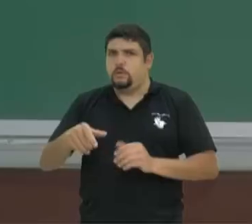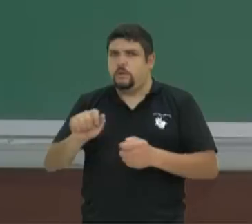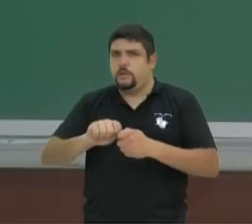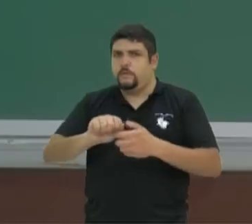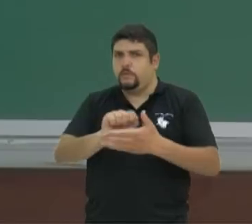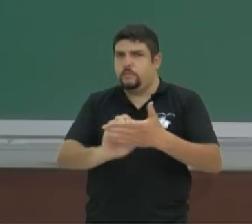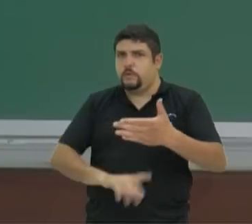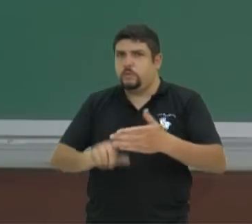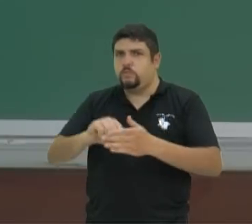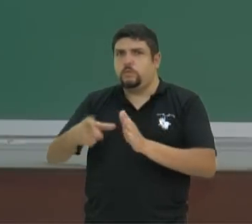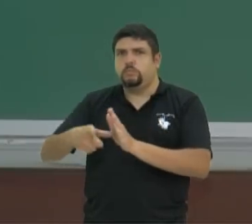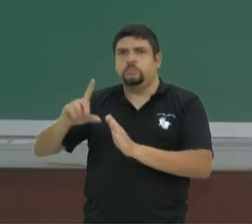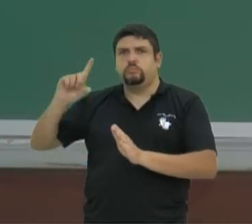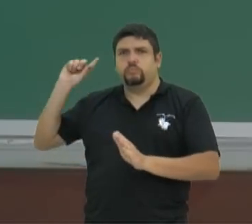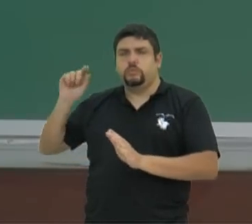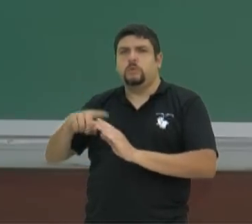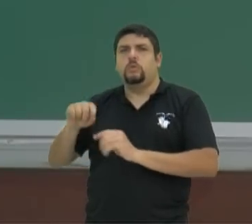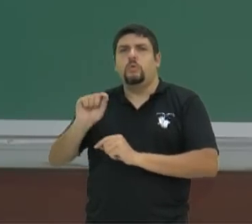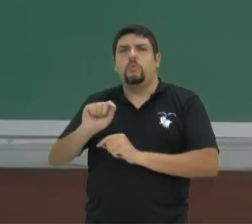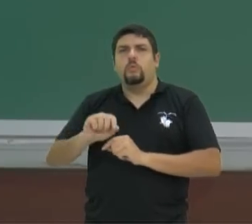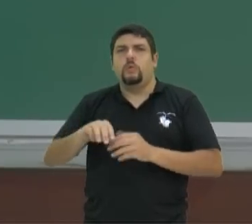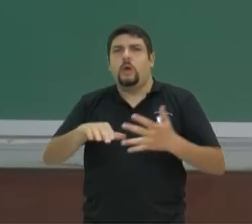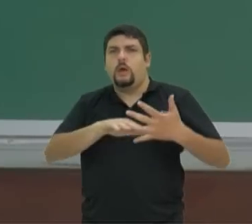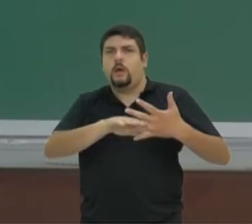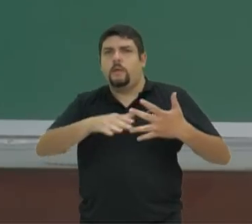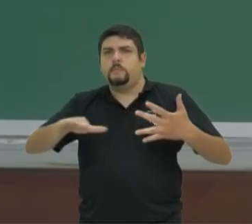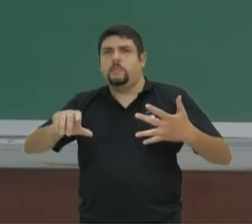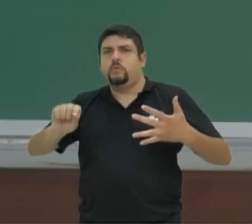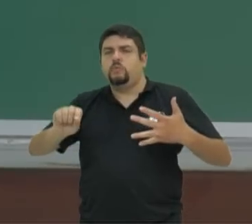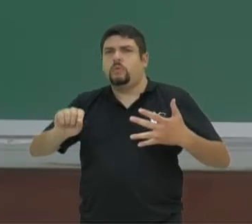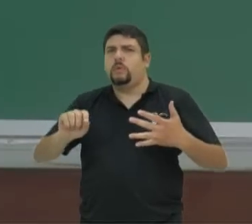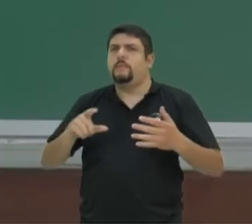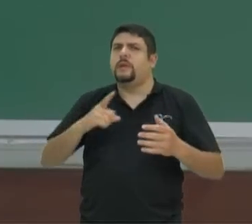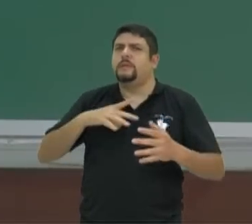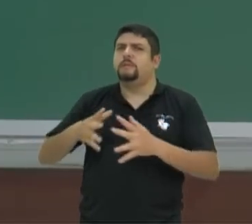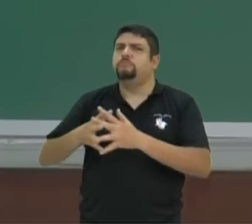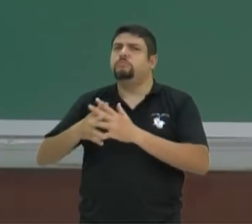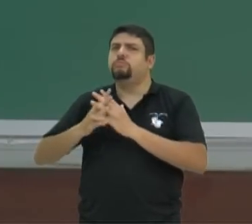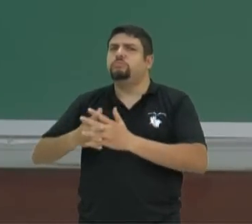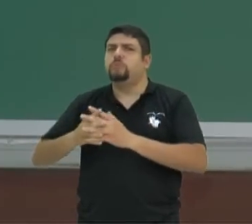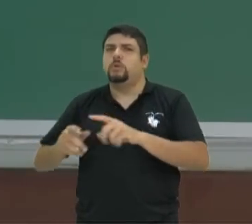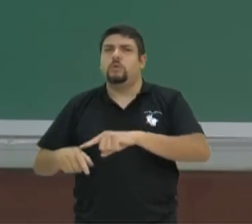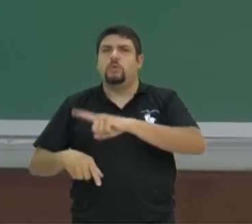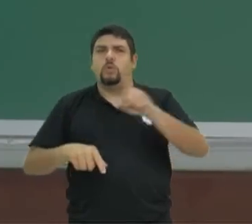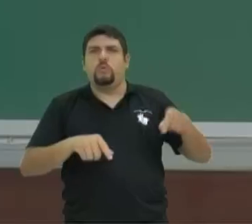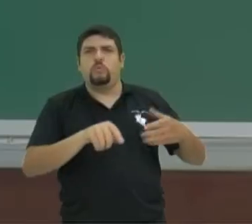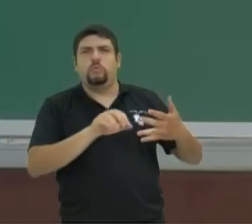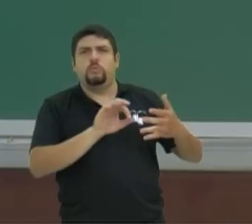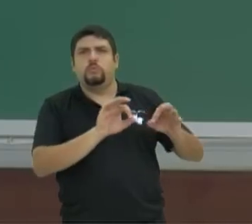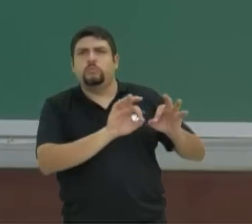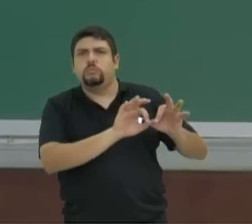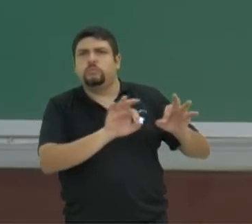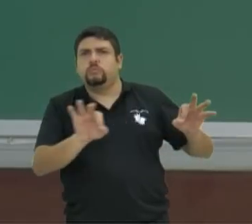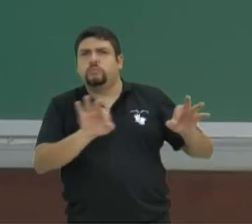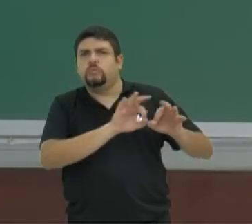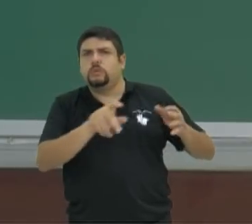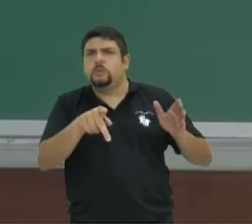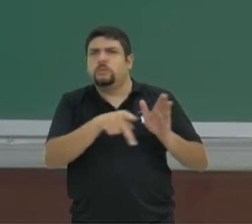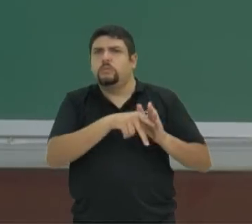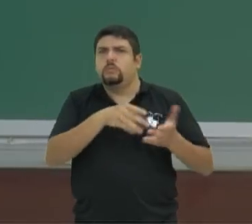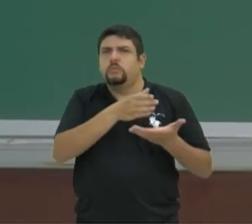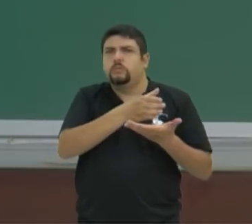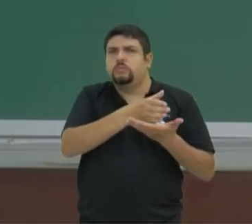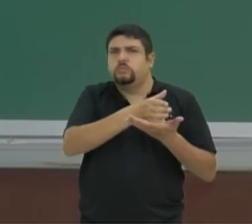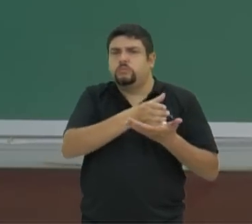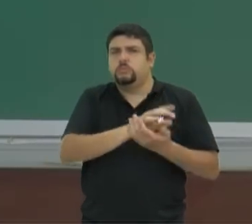que nós percebemos que a média, ela dava uma informação distorcida em relação às outras unidades de medida estatística. Então,